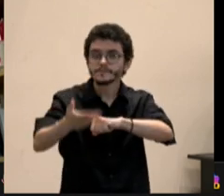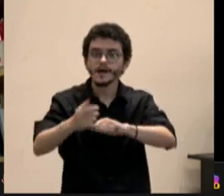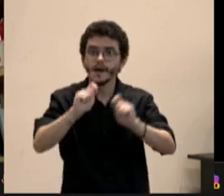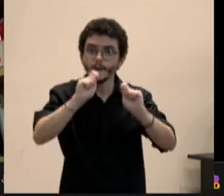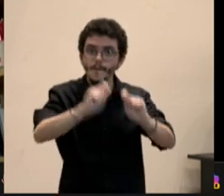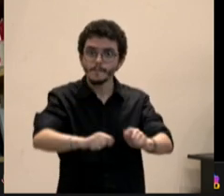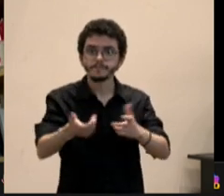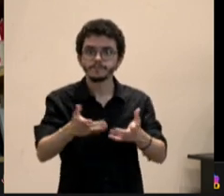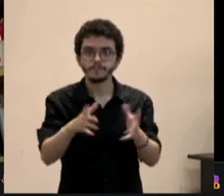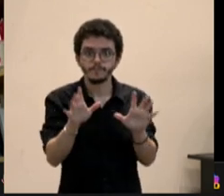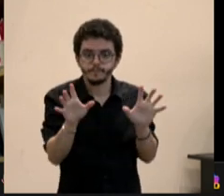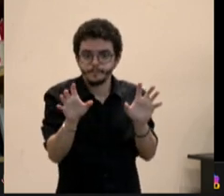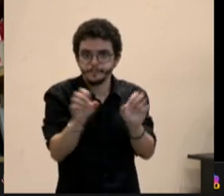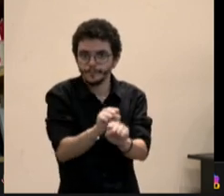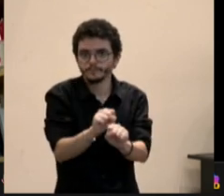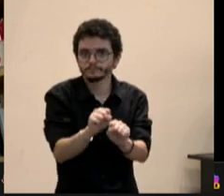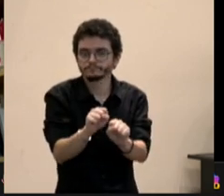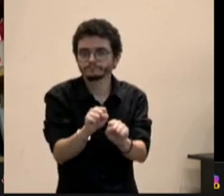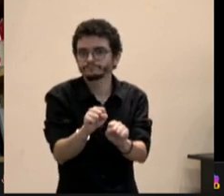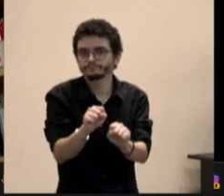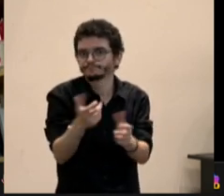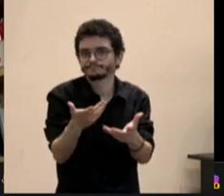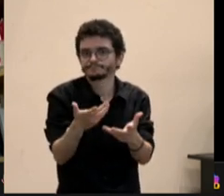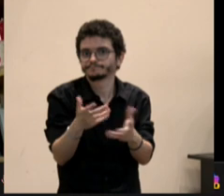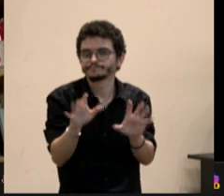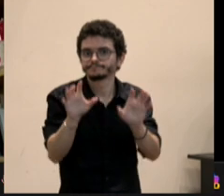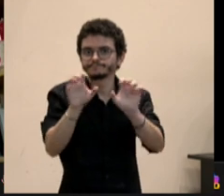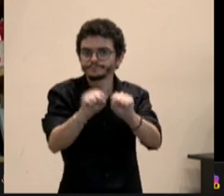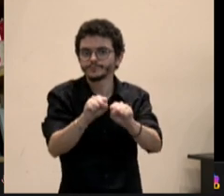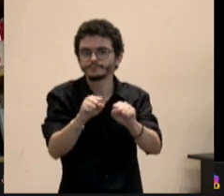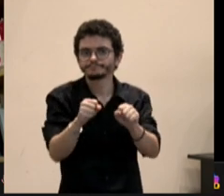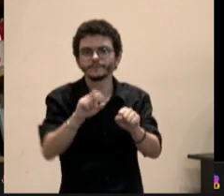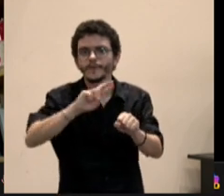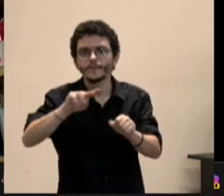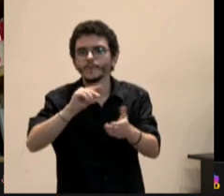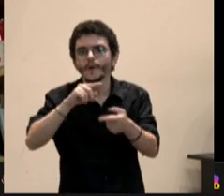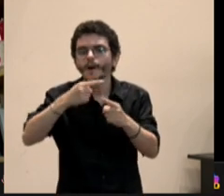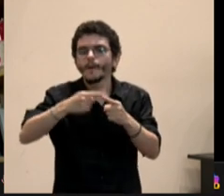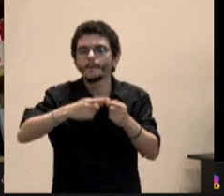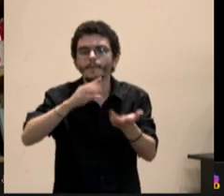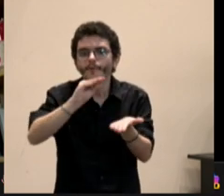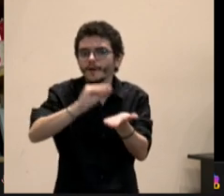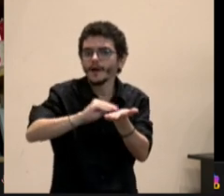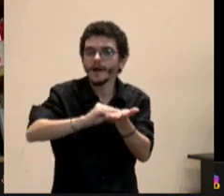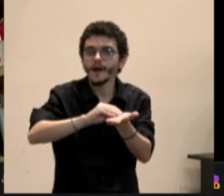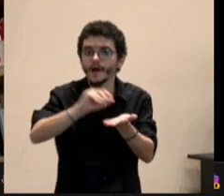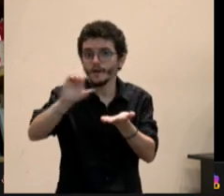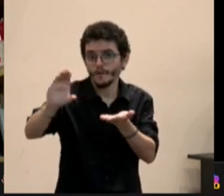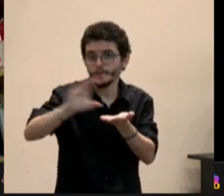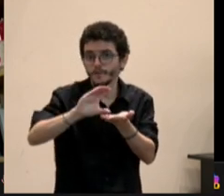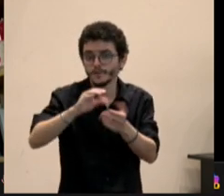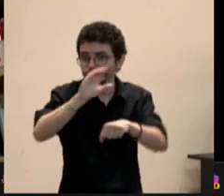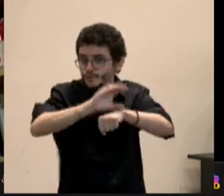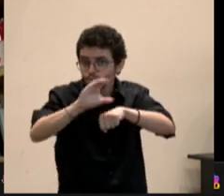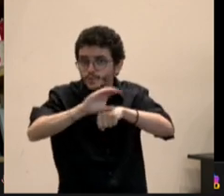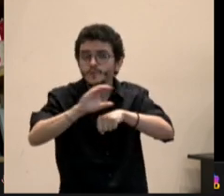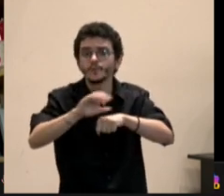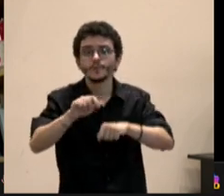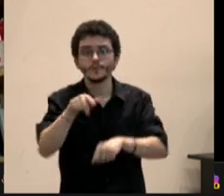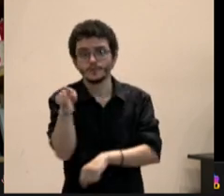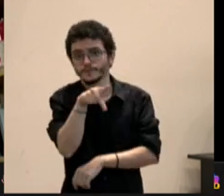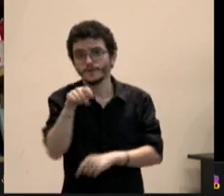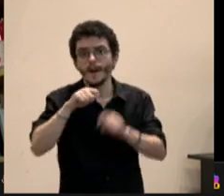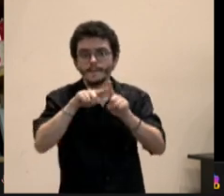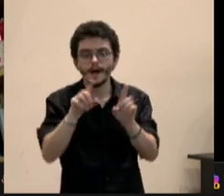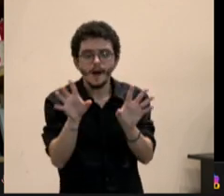de um apagão docente. De um apagão não por falta de cursos de licenciatura, mas um